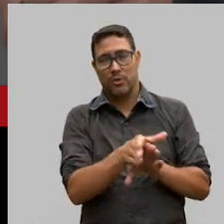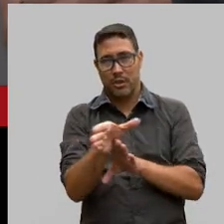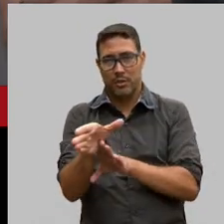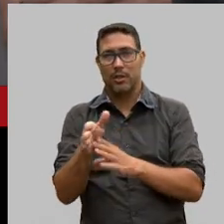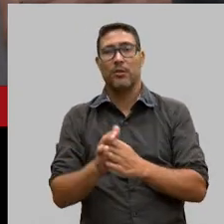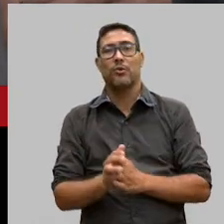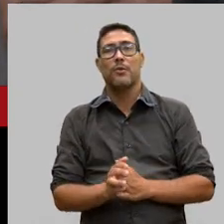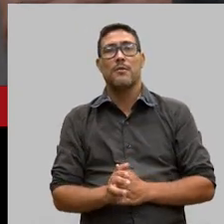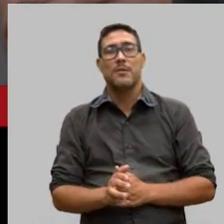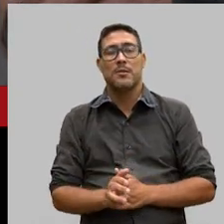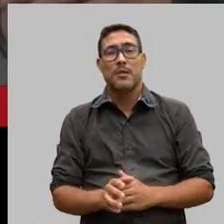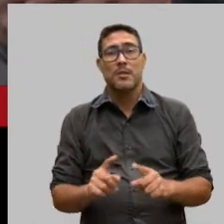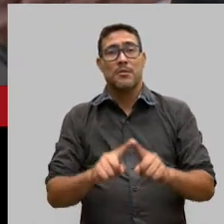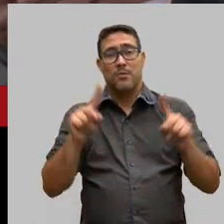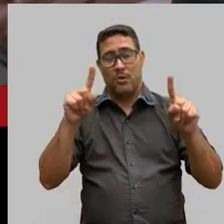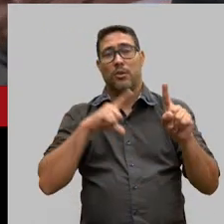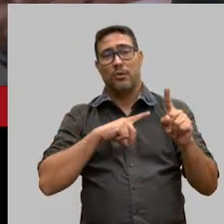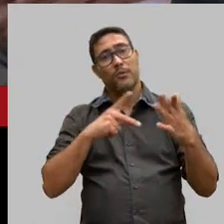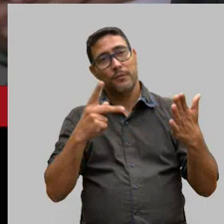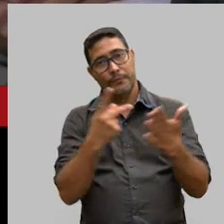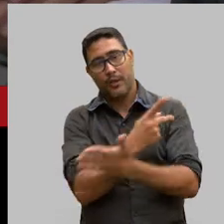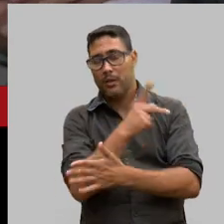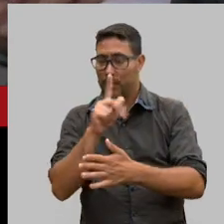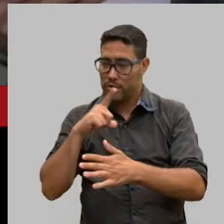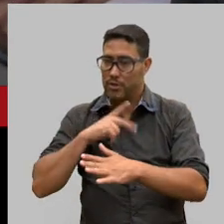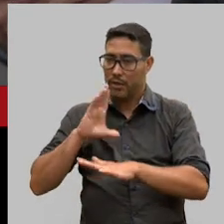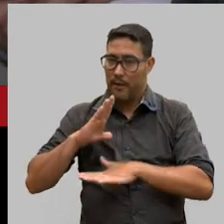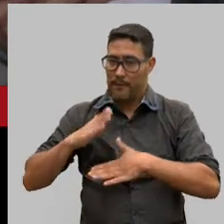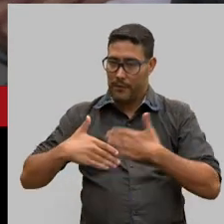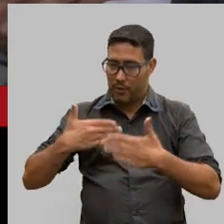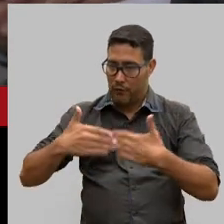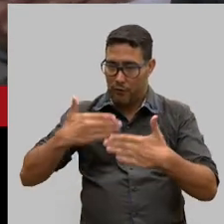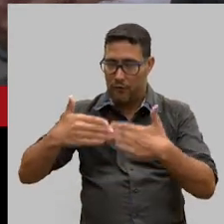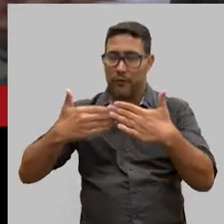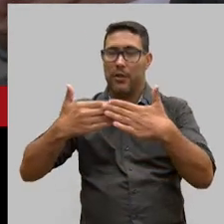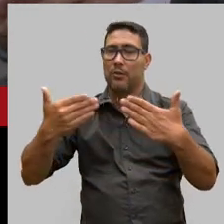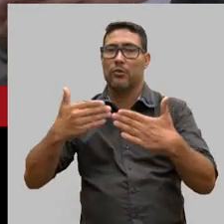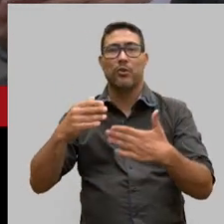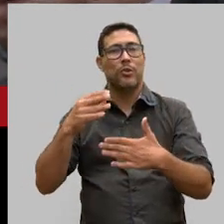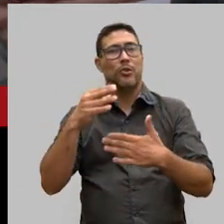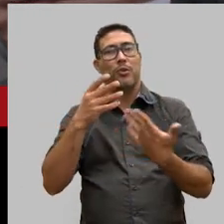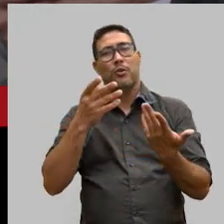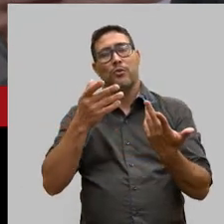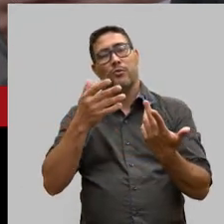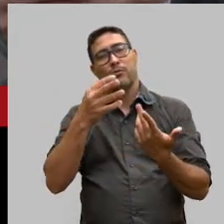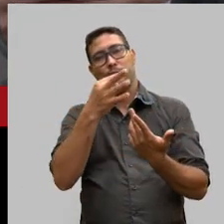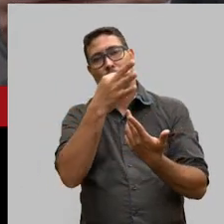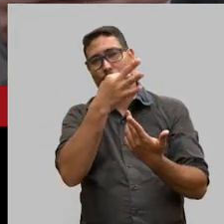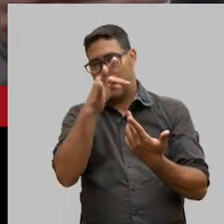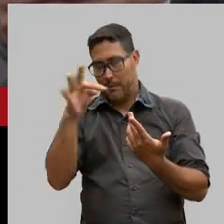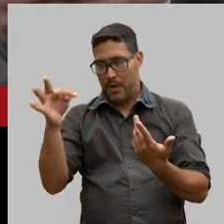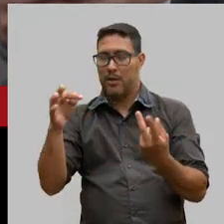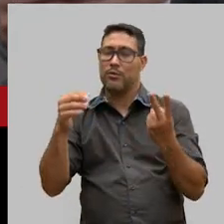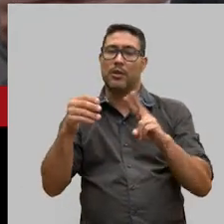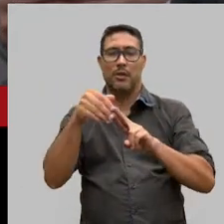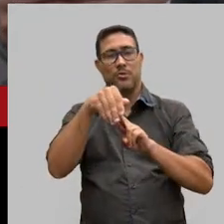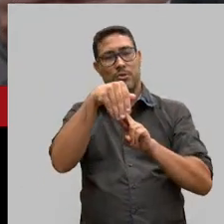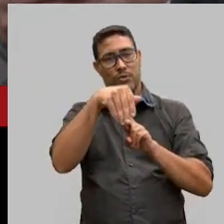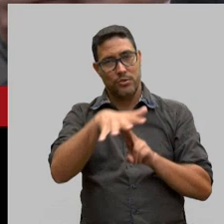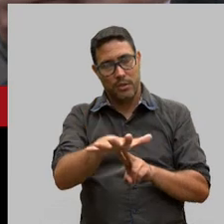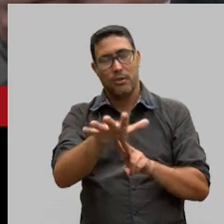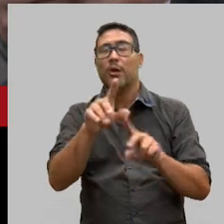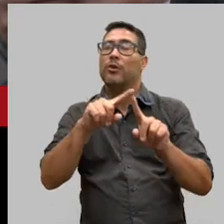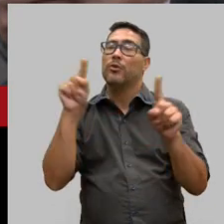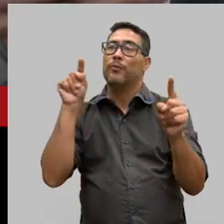só no caso que nós estamos aqui desenvolvendo um trabalho eh no projeto extensão com a conscientização do autismo